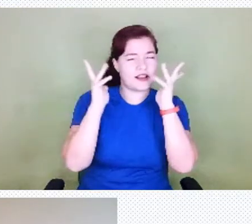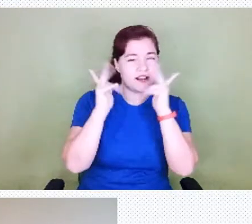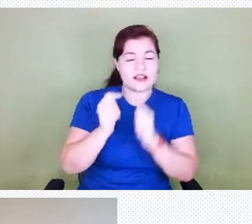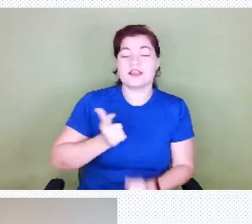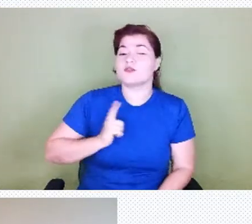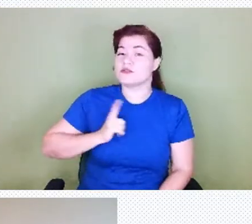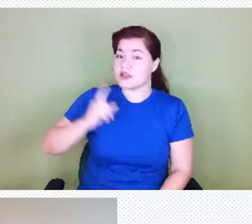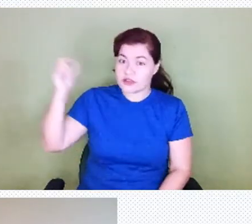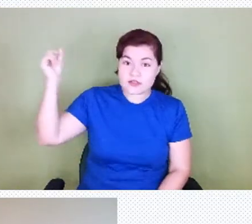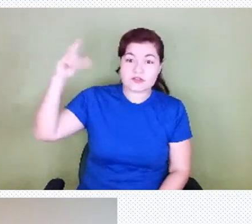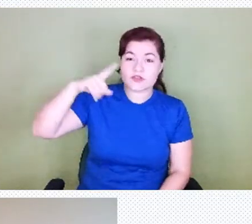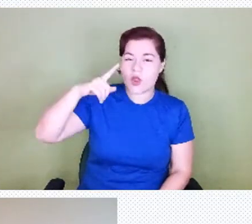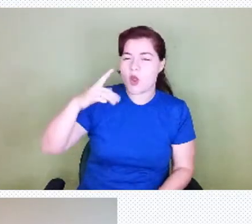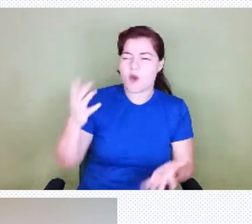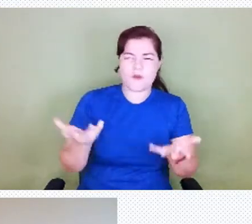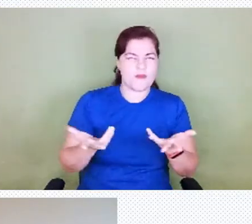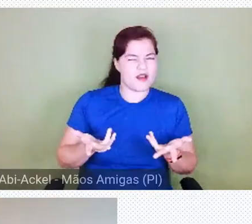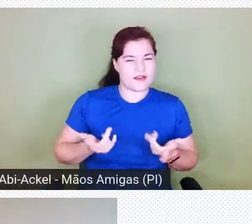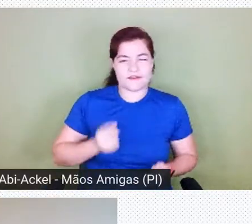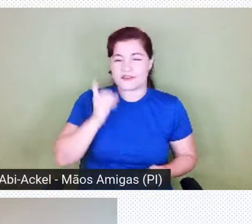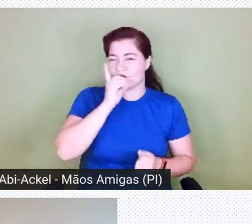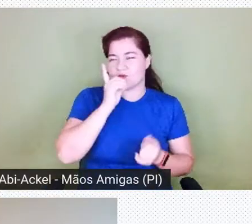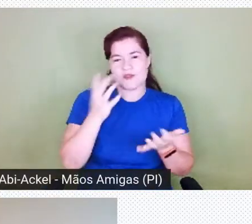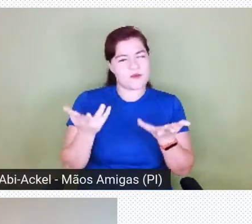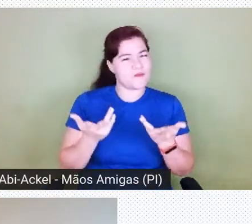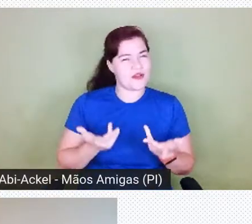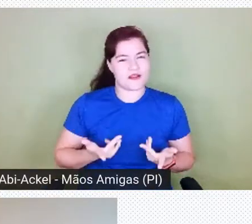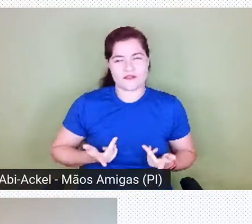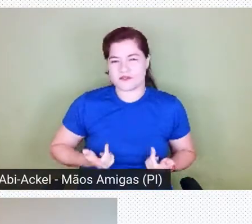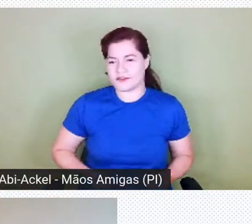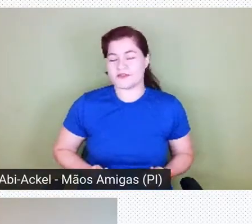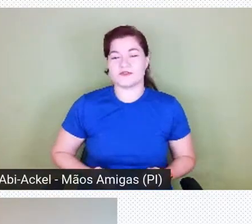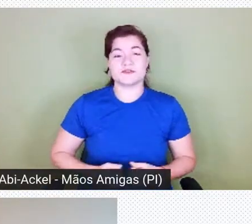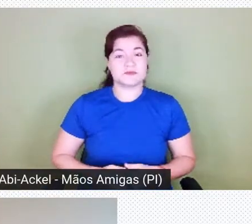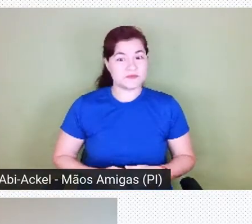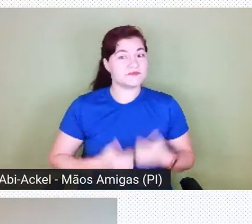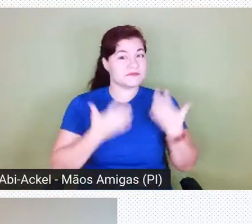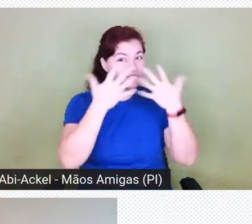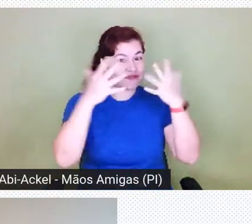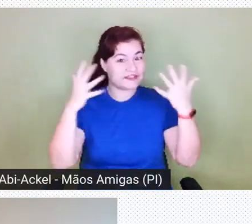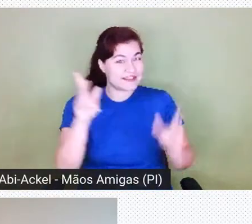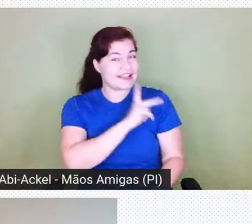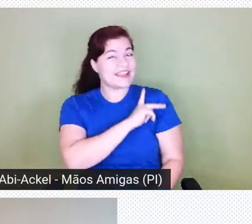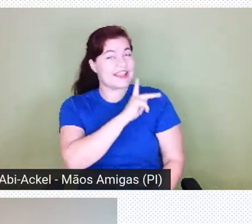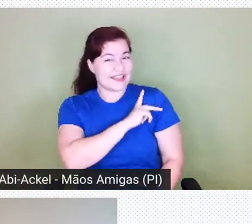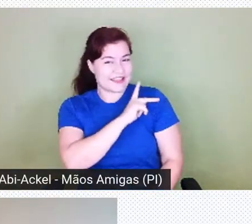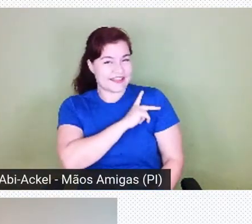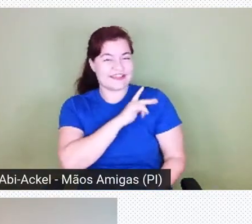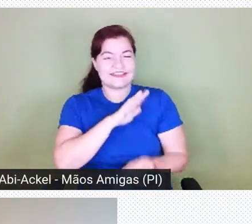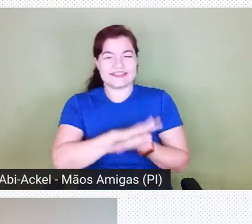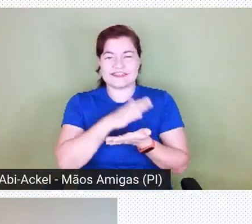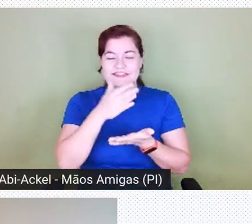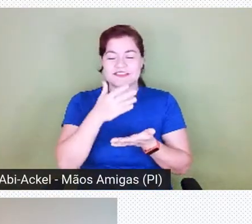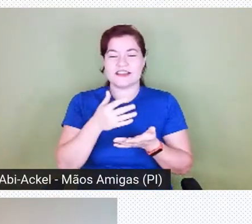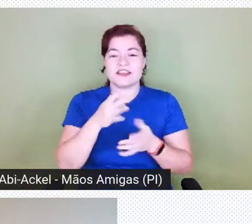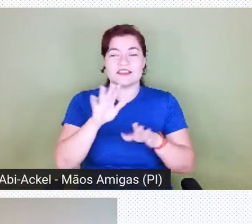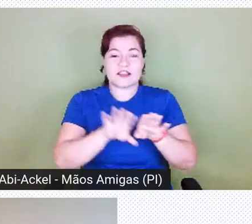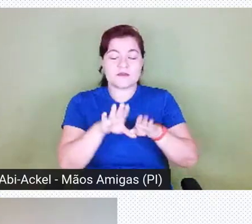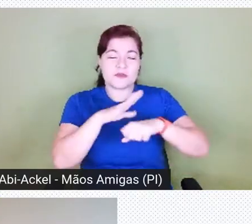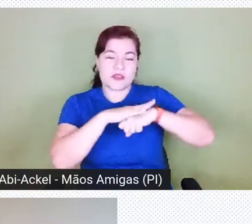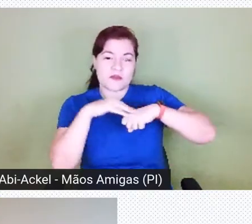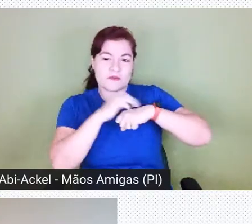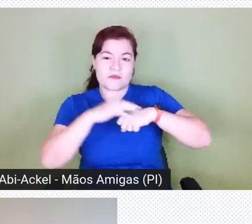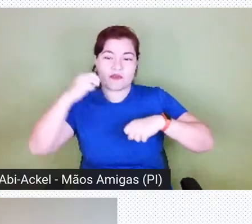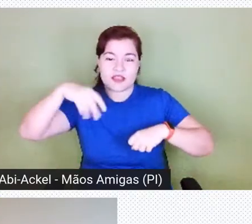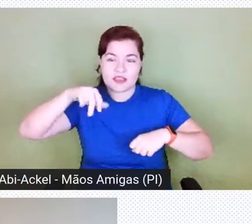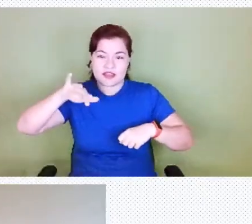sol. Maravilha, um domingo maravilhoso. Saudações a Kate, a nossa querida Maria José